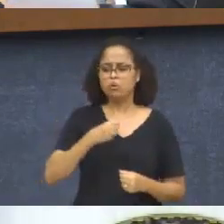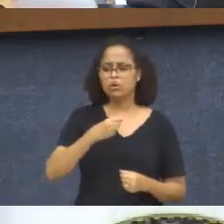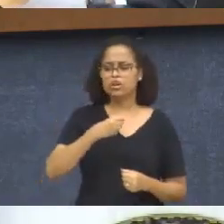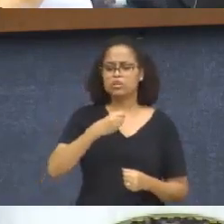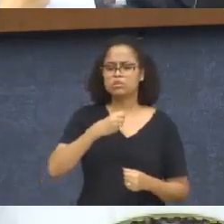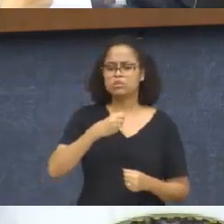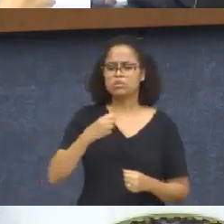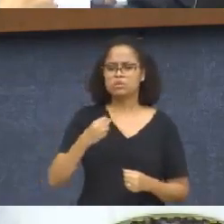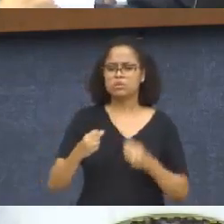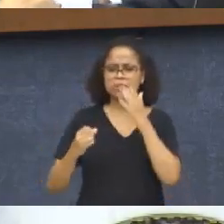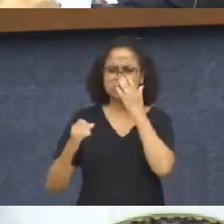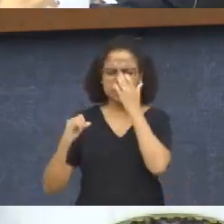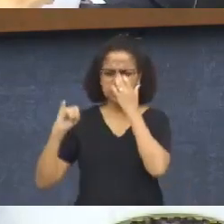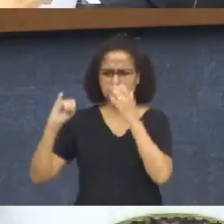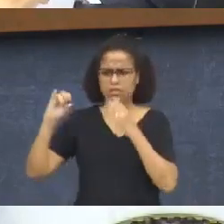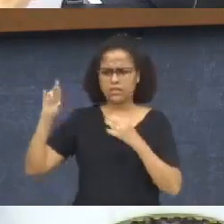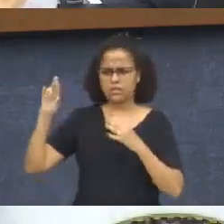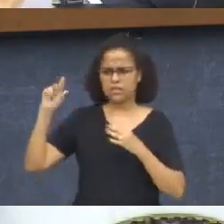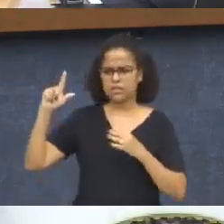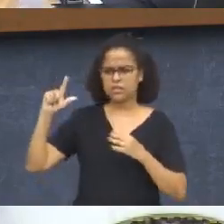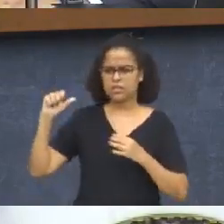Melo, patriota.